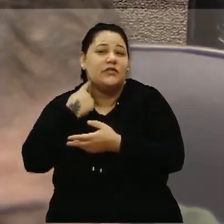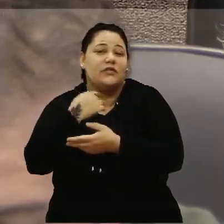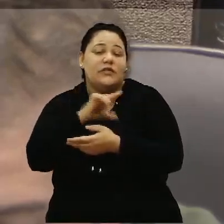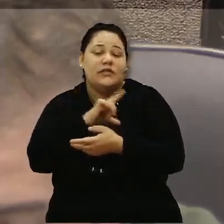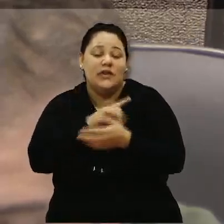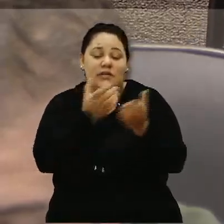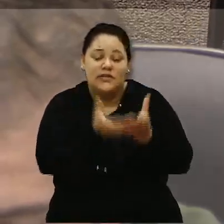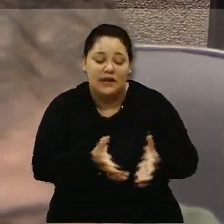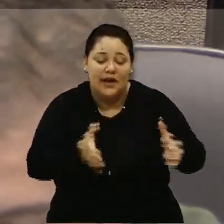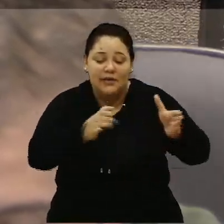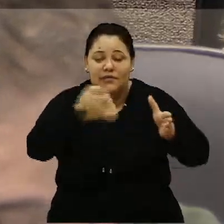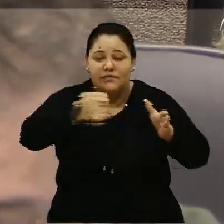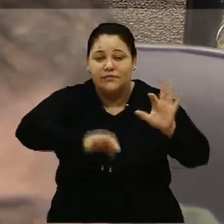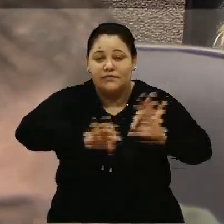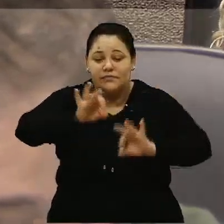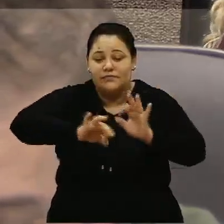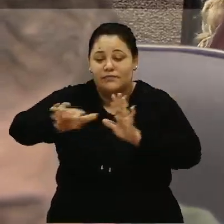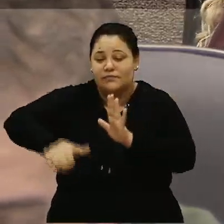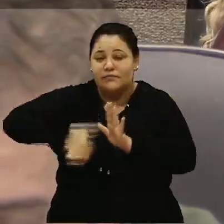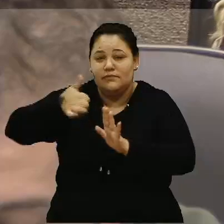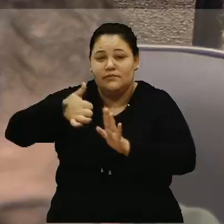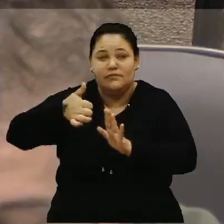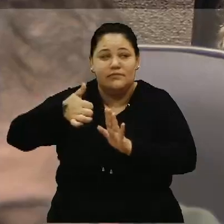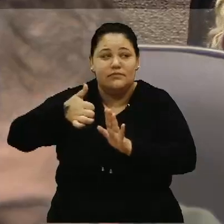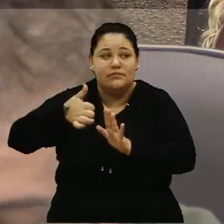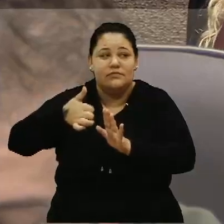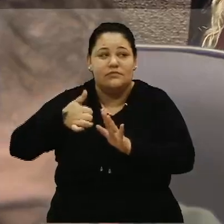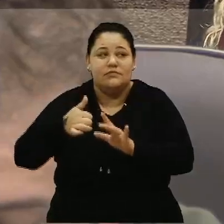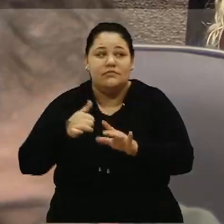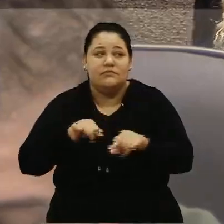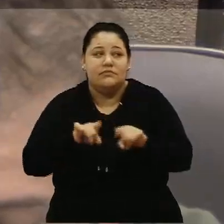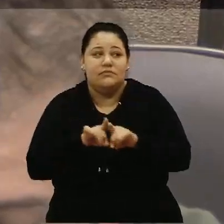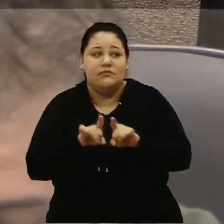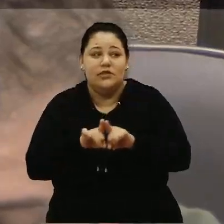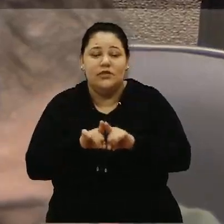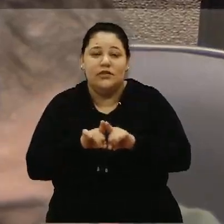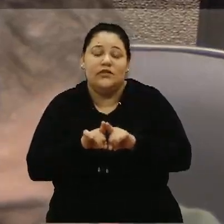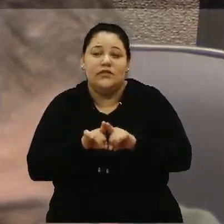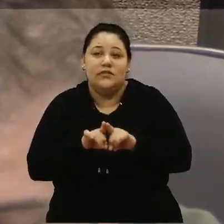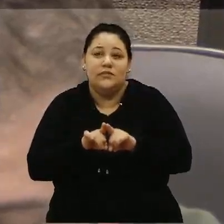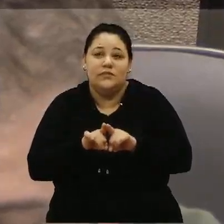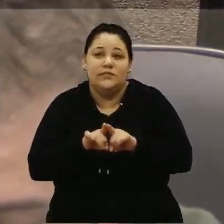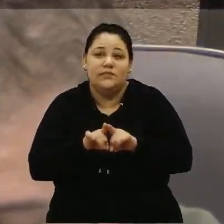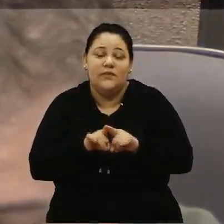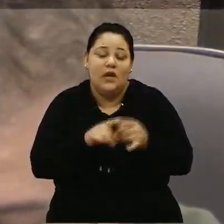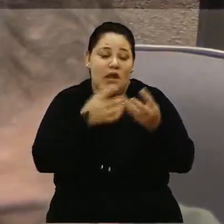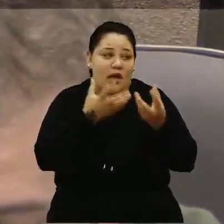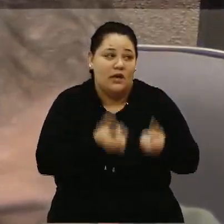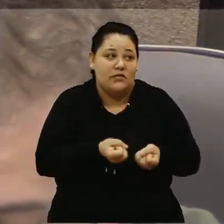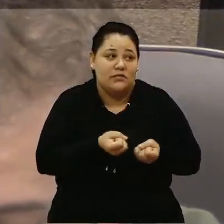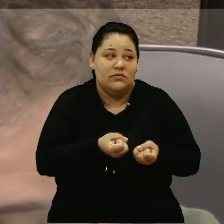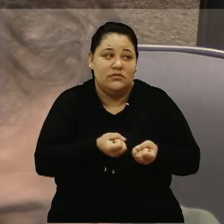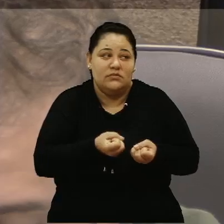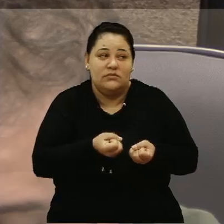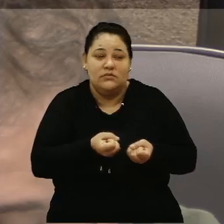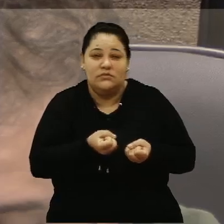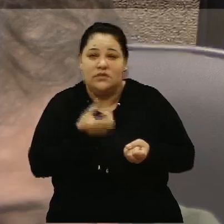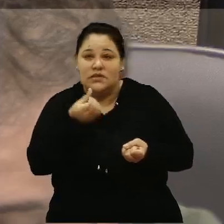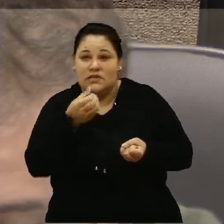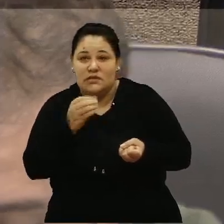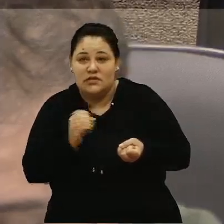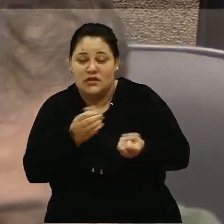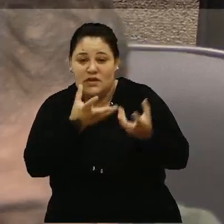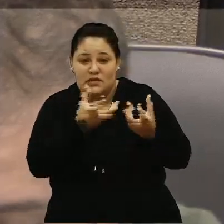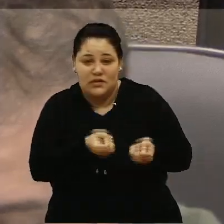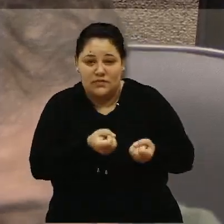repensados, sim, porque a cooperativa hoje, com 84 colaboradores lá, eles recebem 60 toneladas do lixo seletivo da nossa